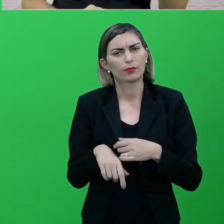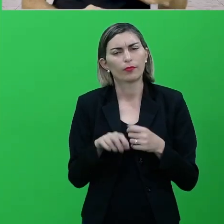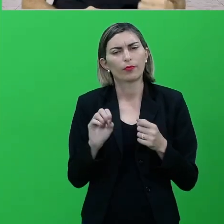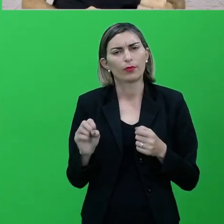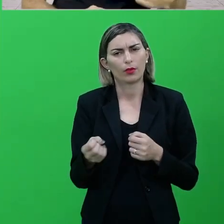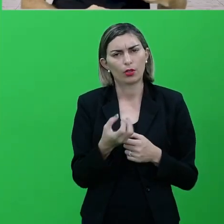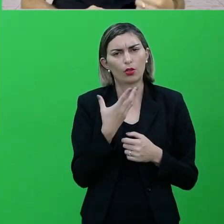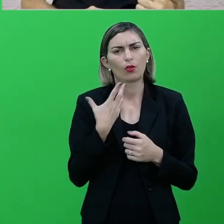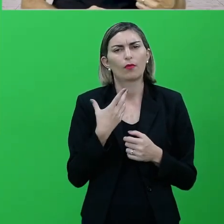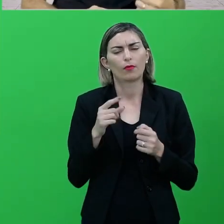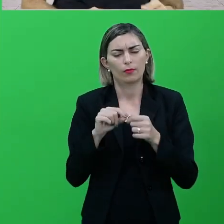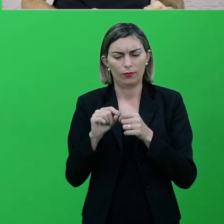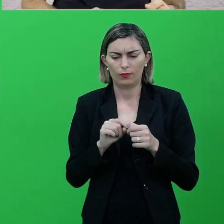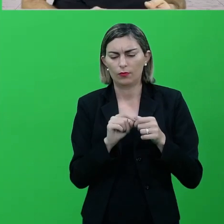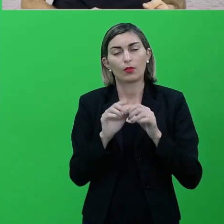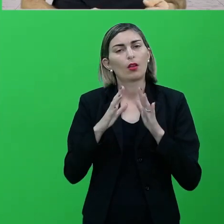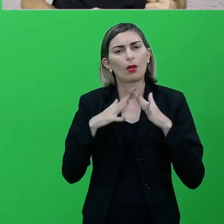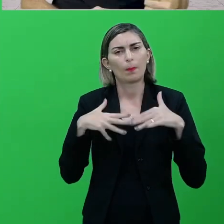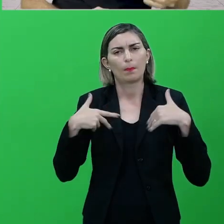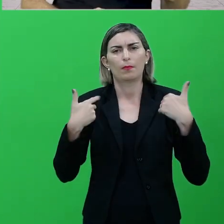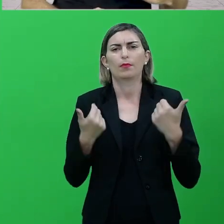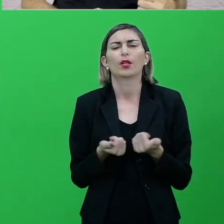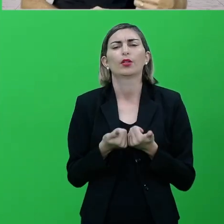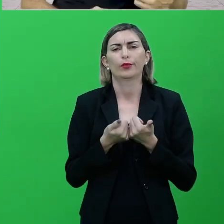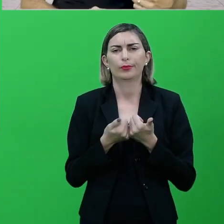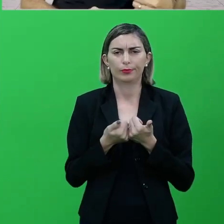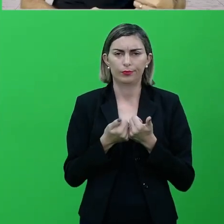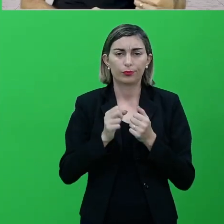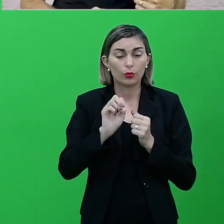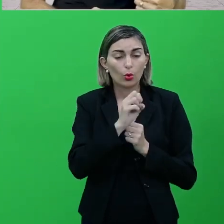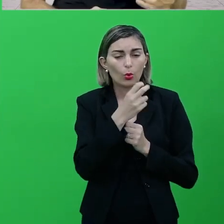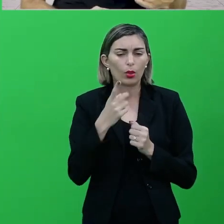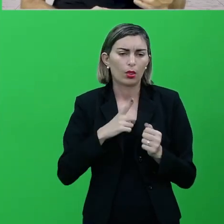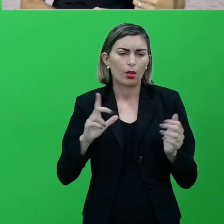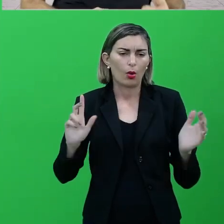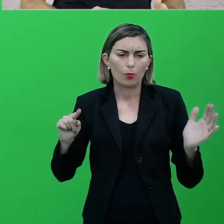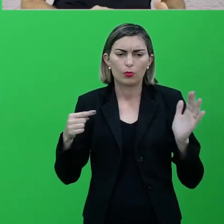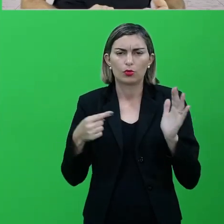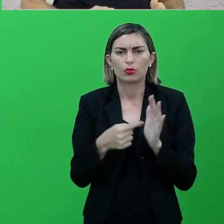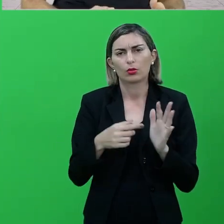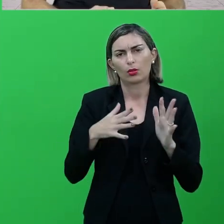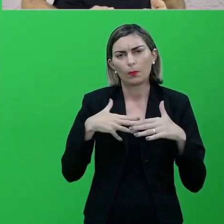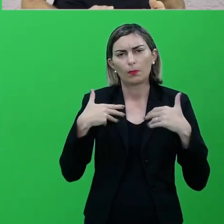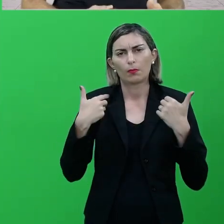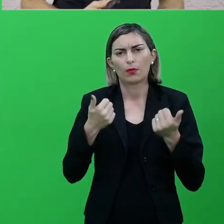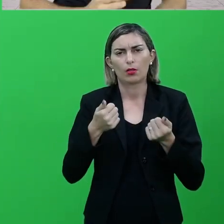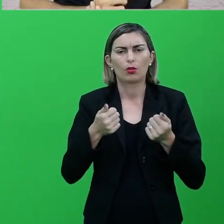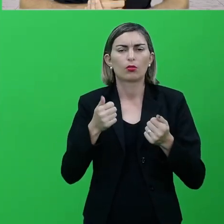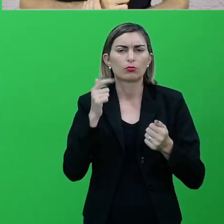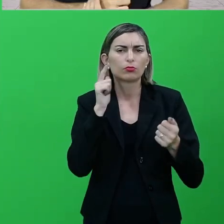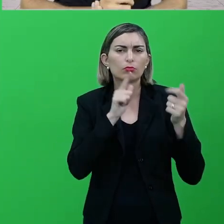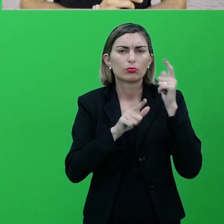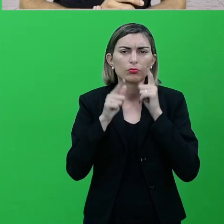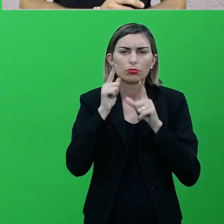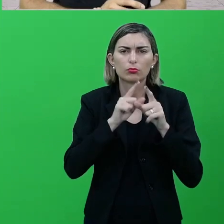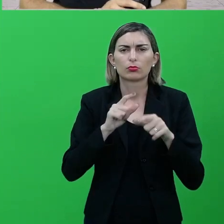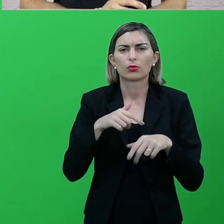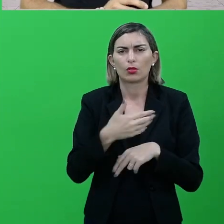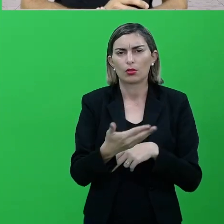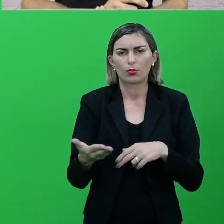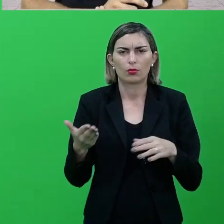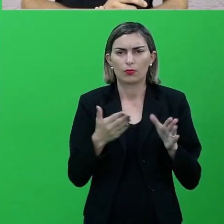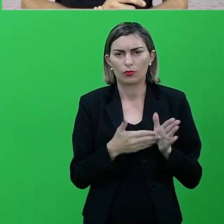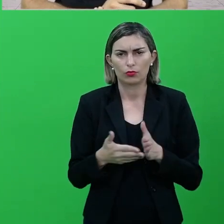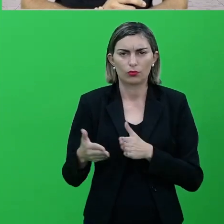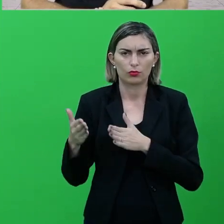inovação deve tornar algo melhor, ou ter o objetivo de oferecer melhores resultados, tá? Isso se deve à frequência